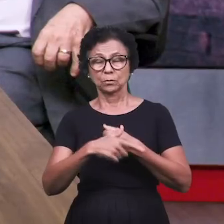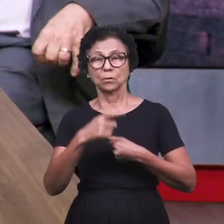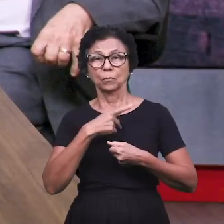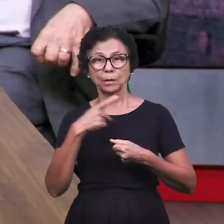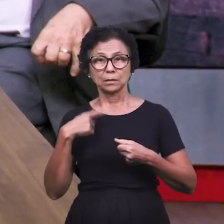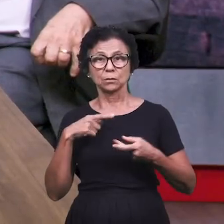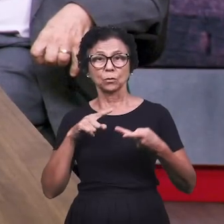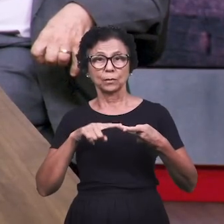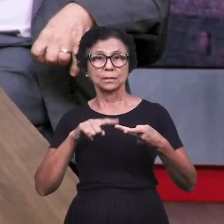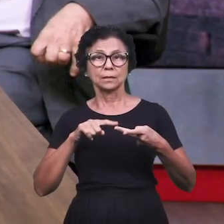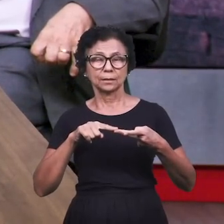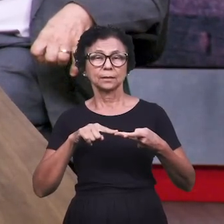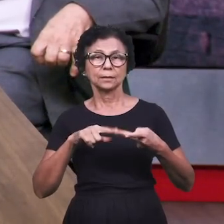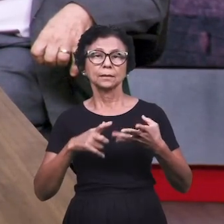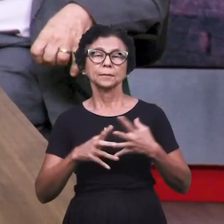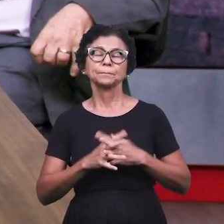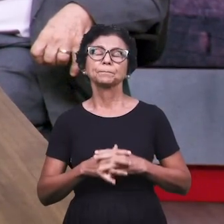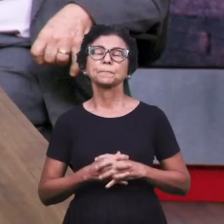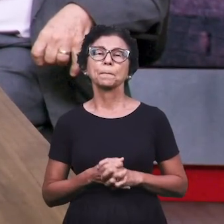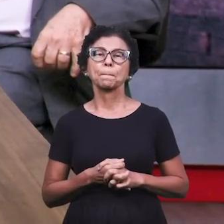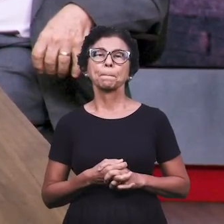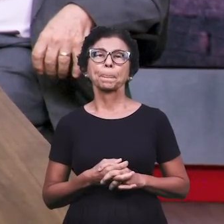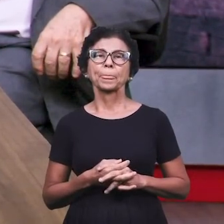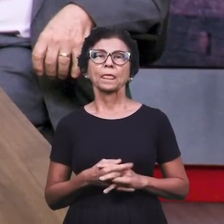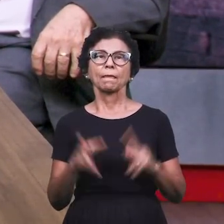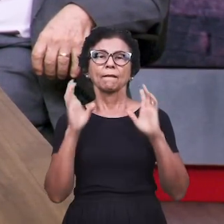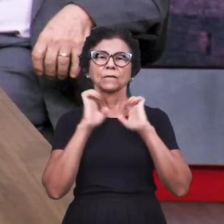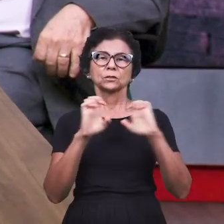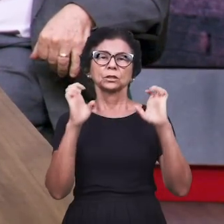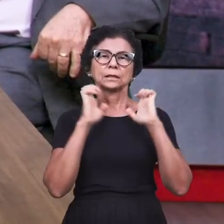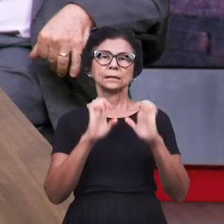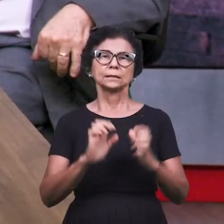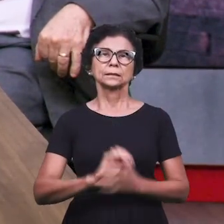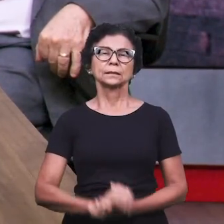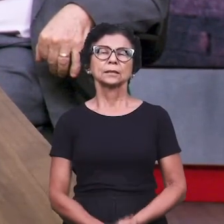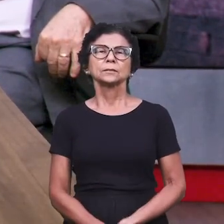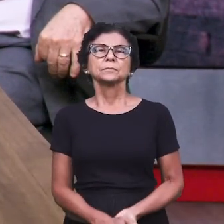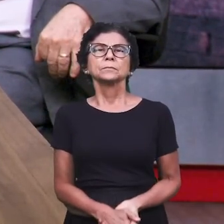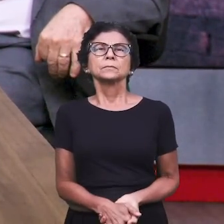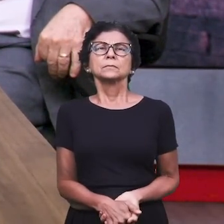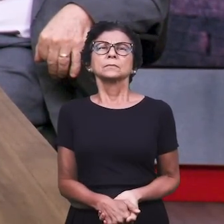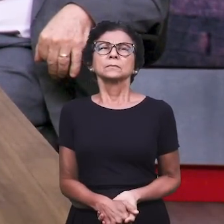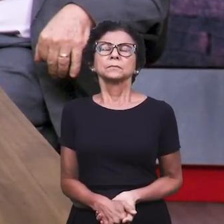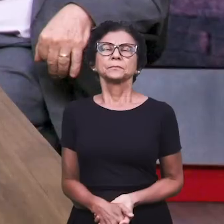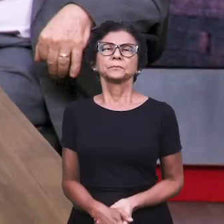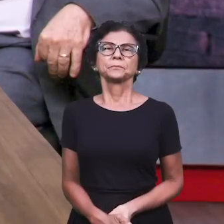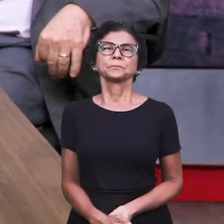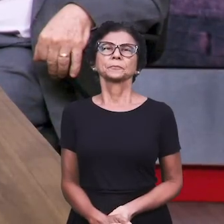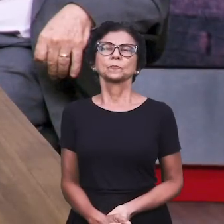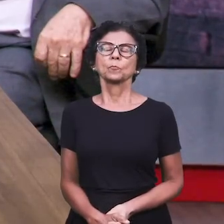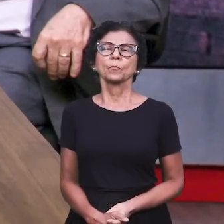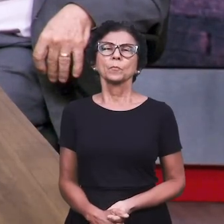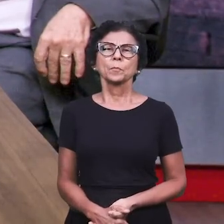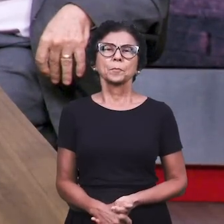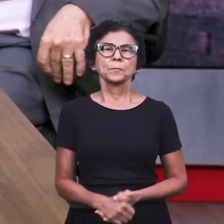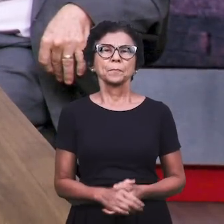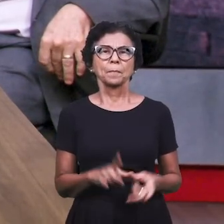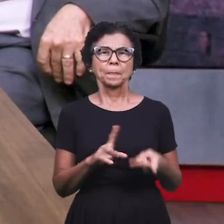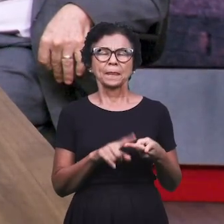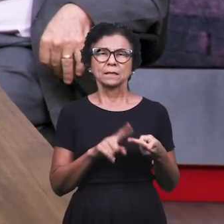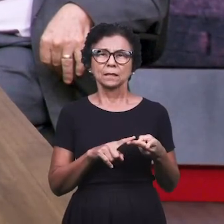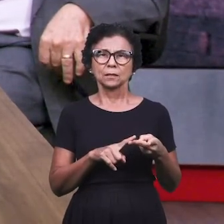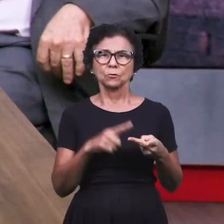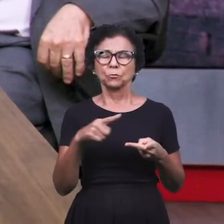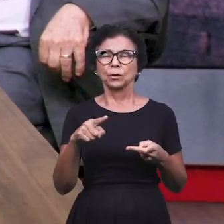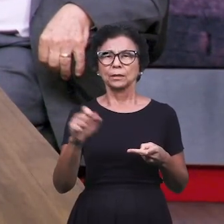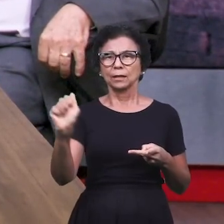como evangelista. Exatamente. Agora, pastor esse Filipe foi pregar na Ásia, viu? Foi pregar na Ásia. Foi